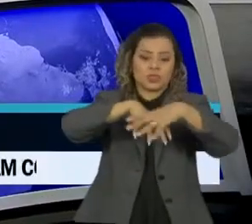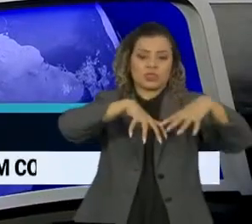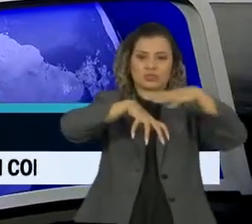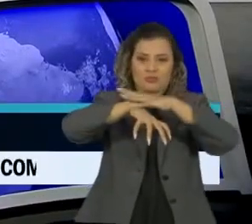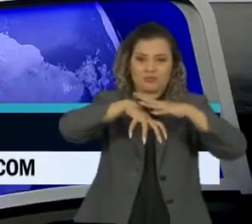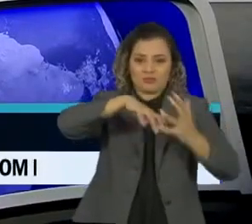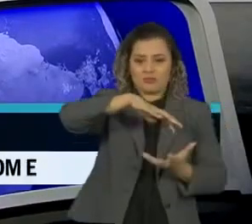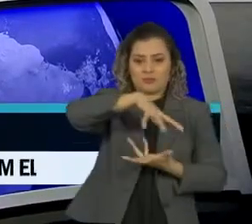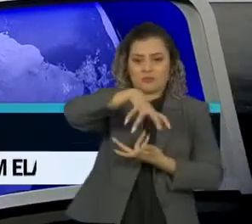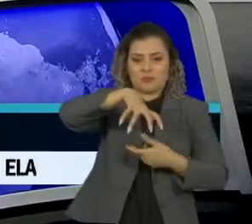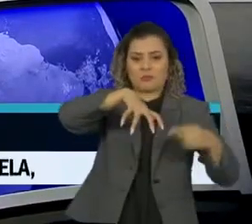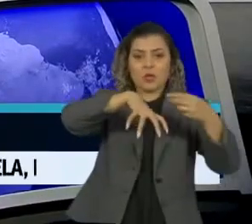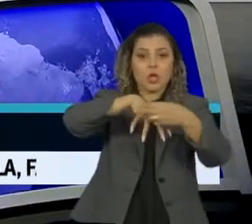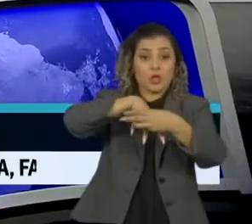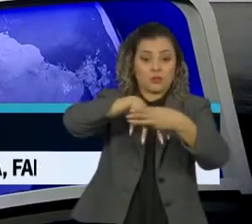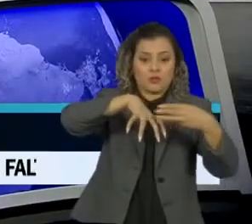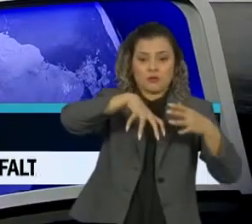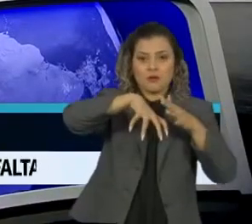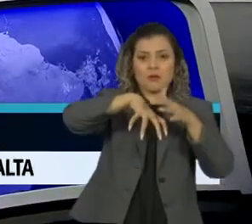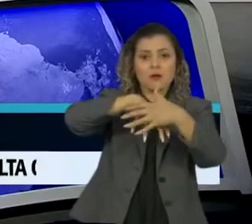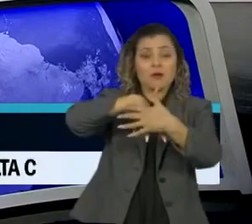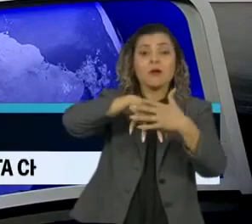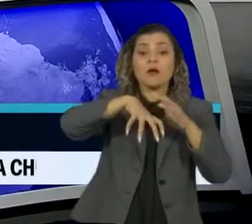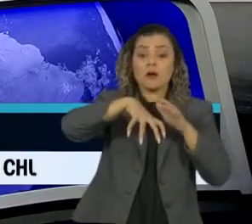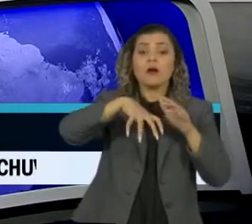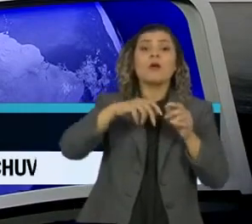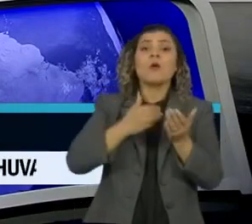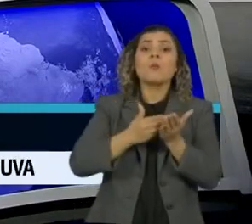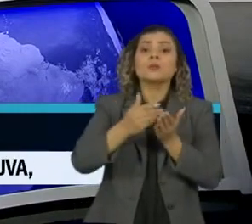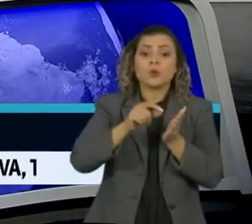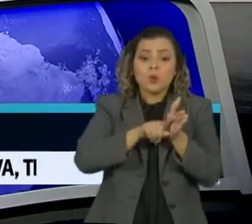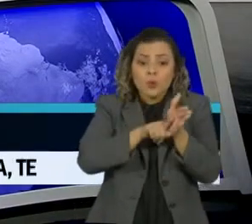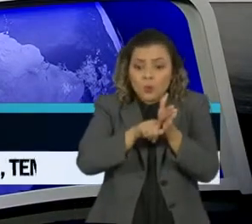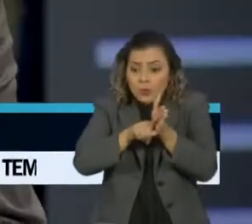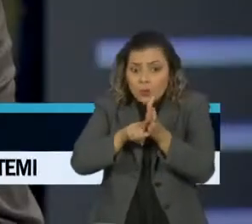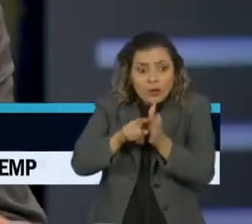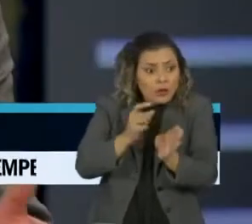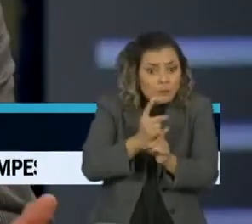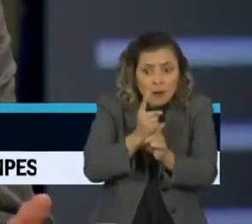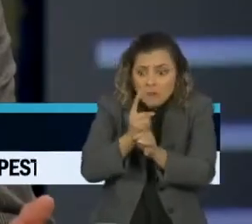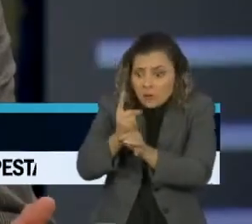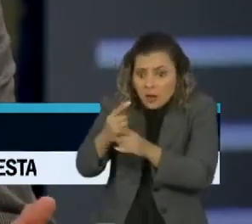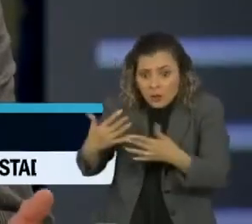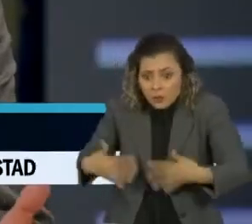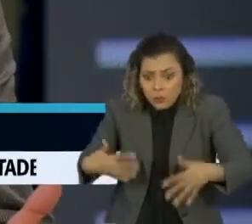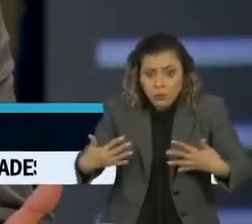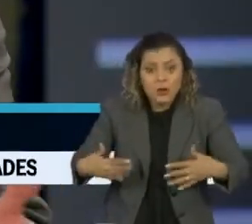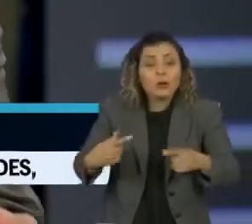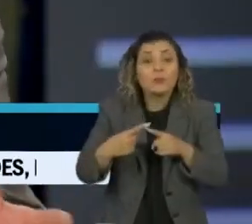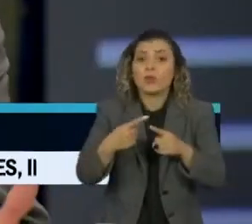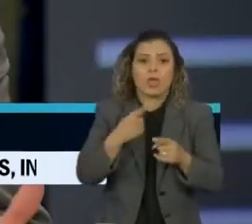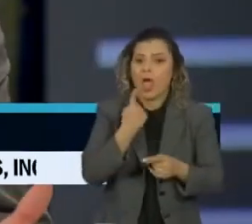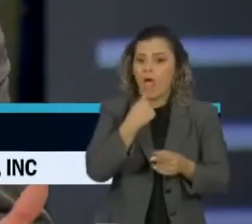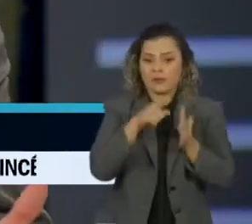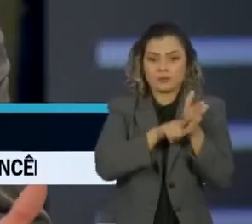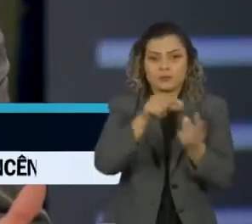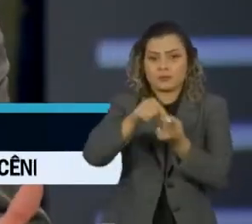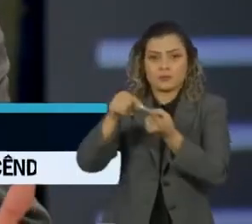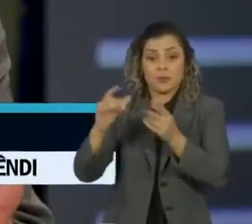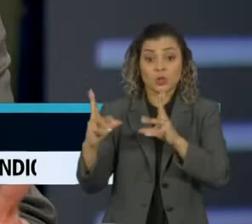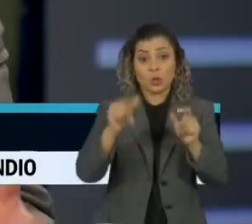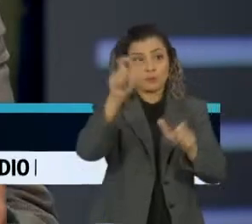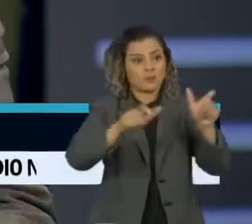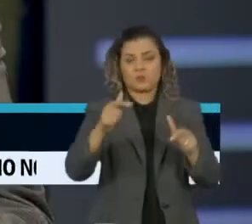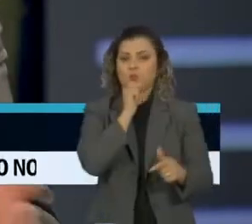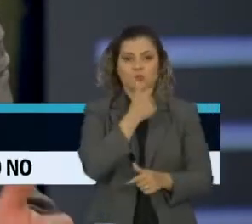foram aplicadas, ou por falta, por exemplo, os testes não tinham insumos, não tinham testes suficientes para fazer na